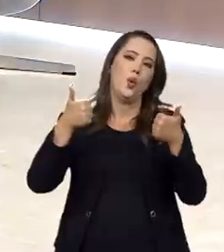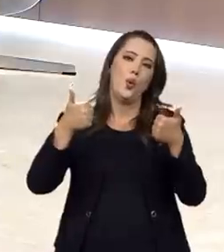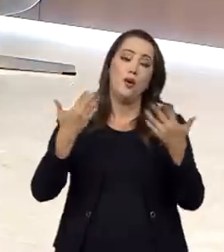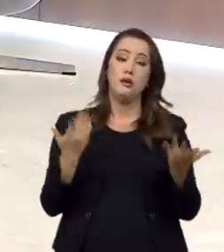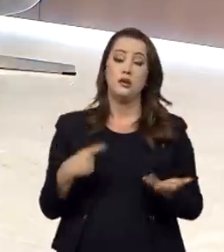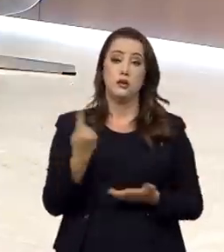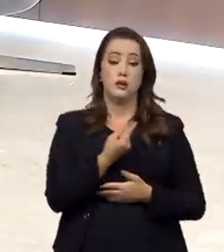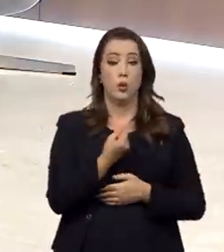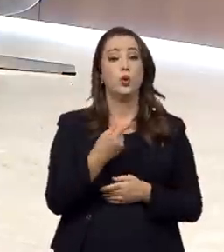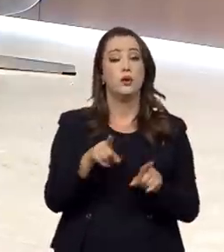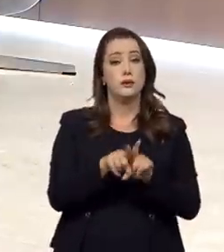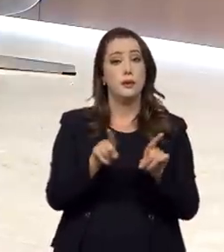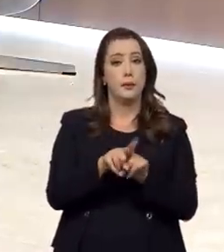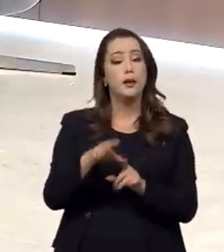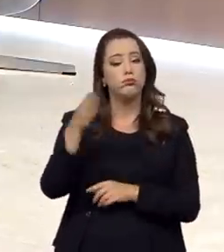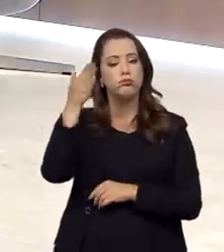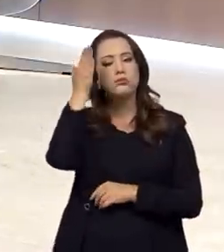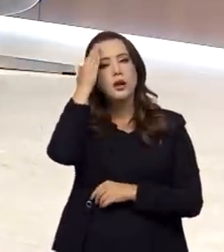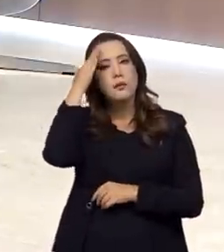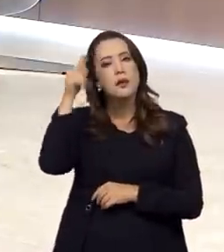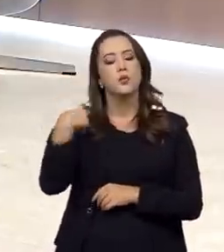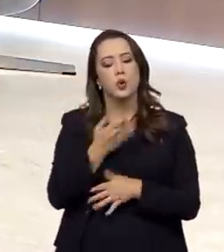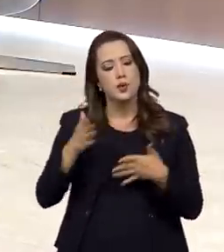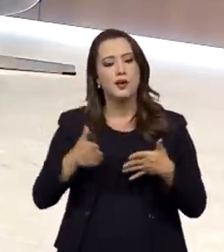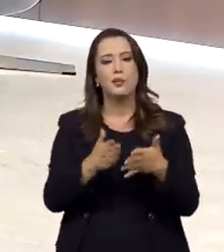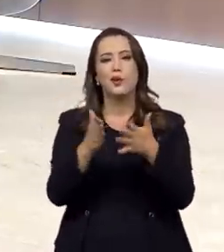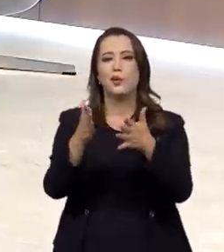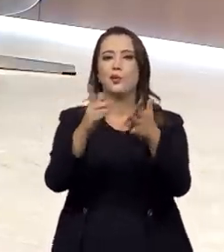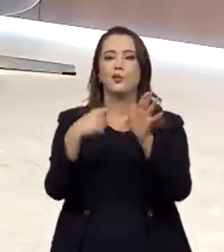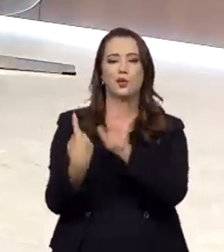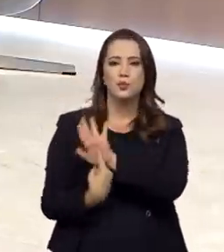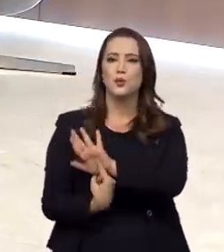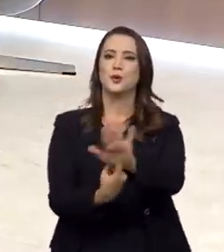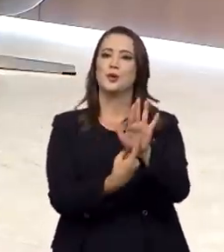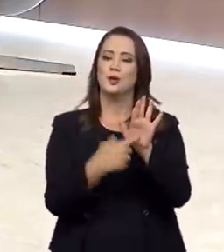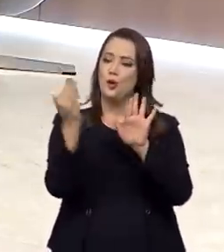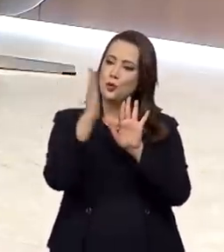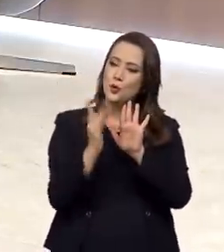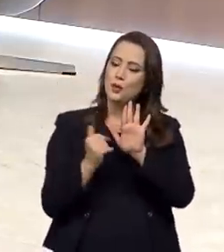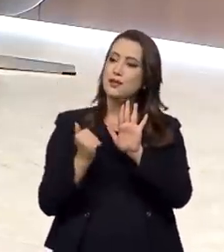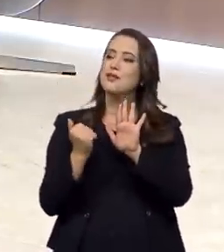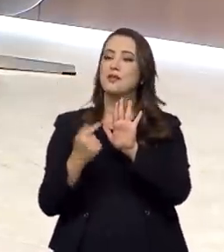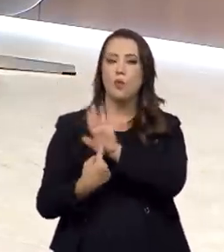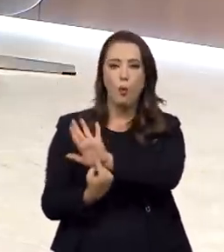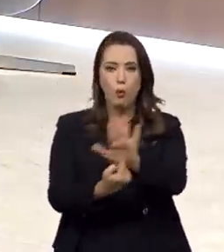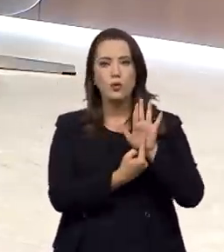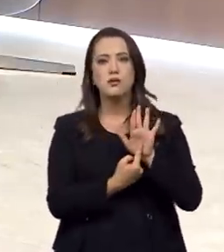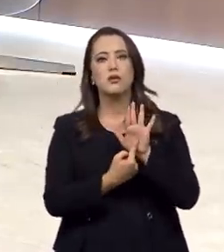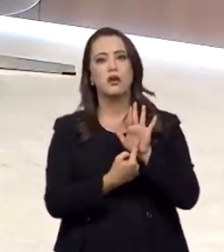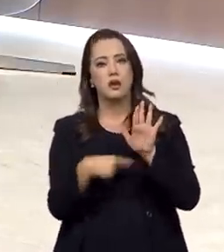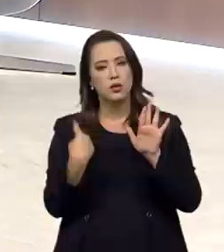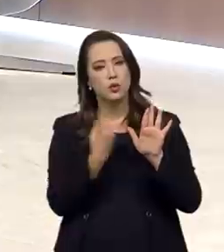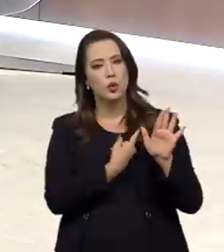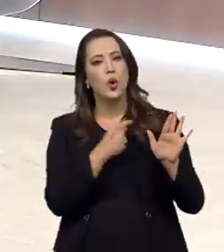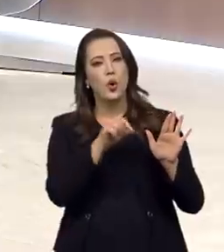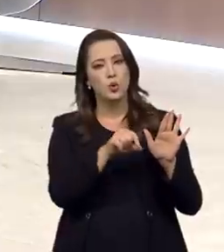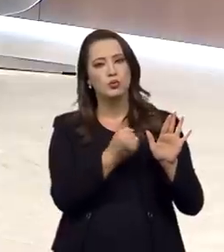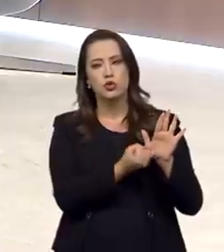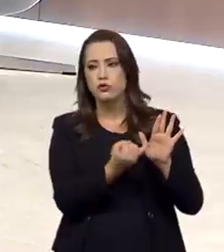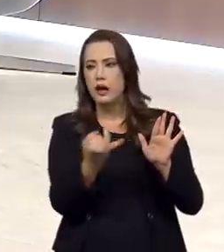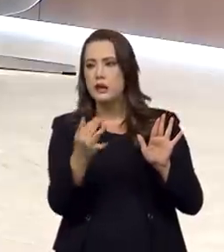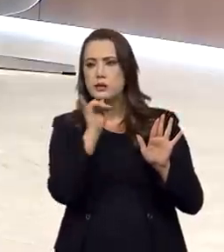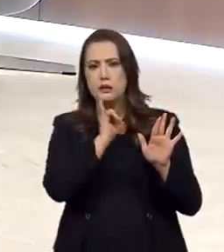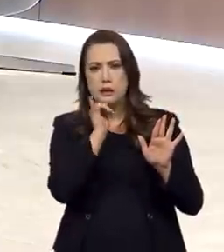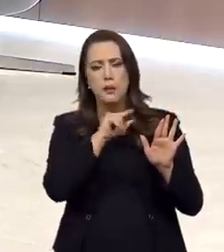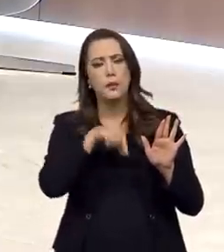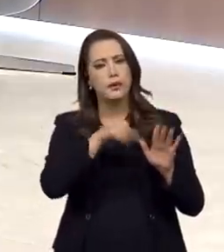nós estamos nessa direção nós temos vários casos no Brasil que foram apresentados na conferência no passado devemos repetir o modelo da conferência